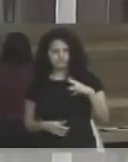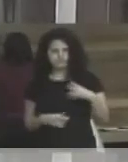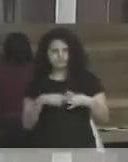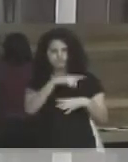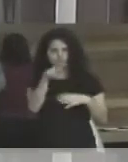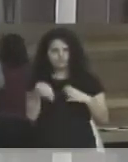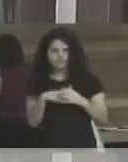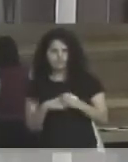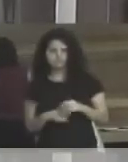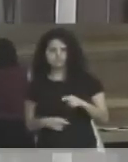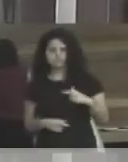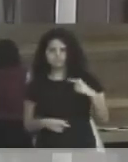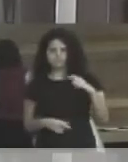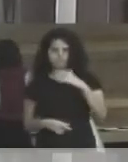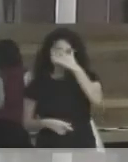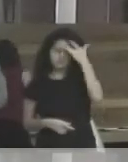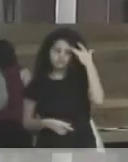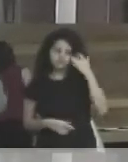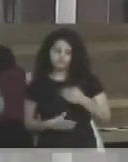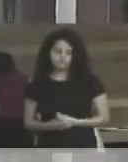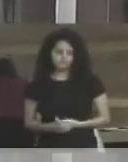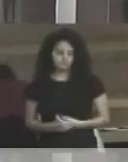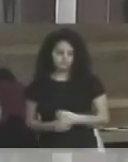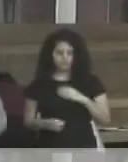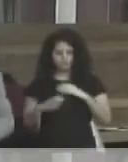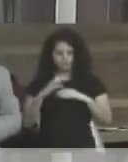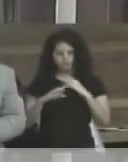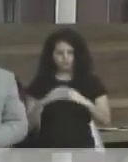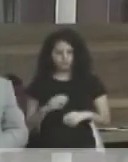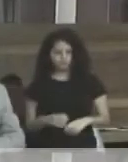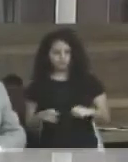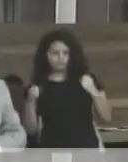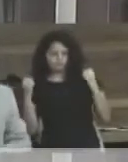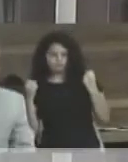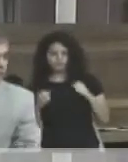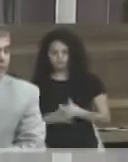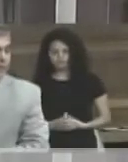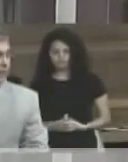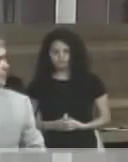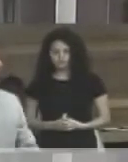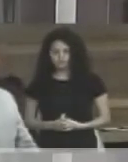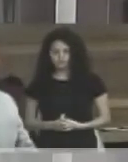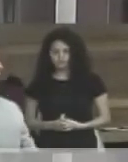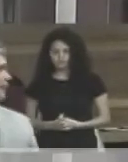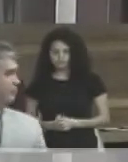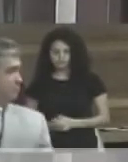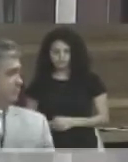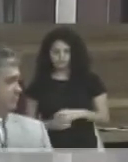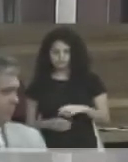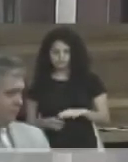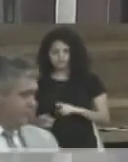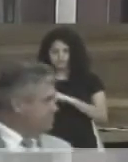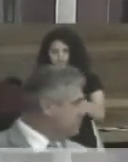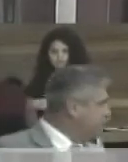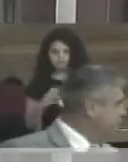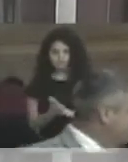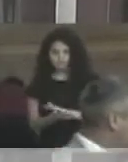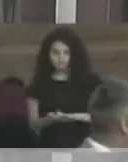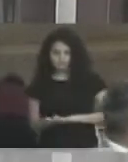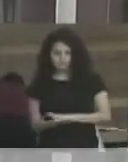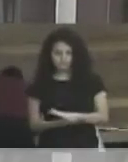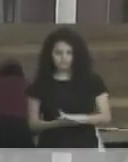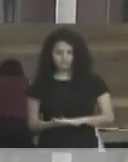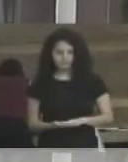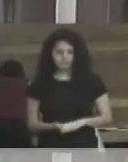tem gente jogando ping-pong, tem gente batendo um papo. É um lugar que não tem absolutamente nada. Então, aquilo é um